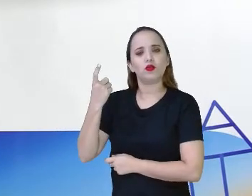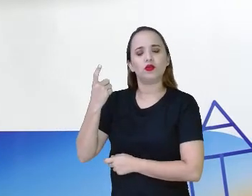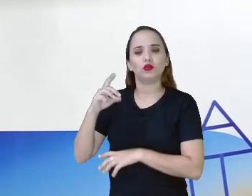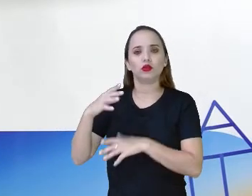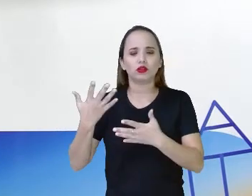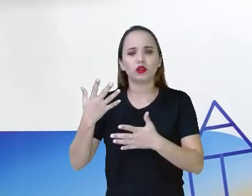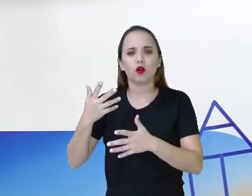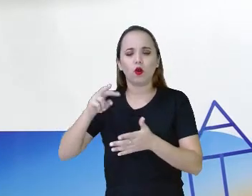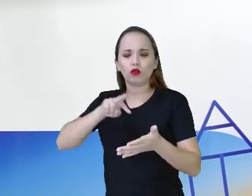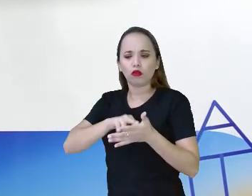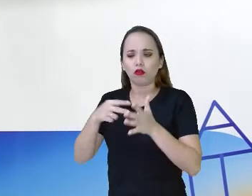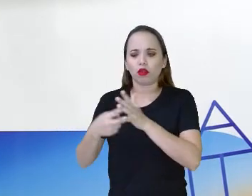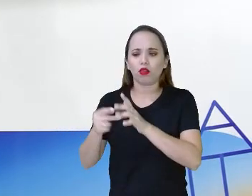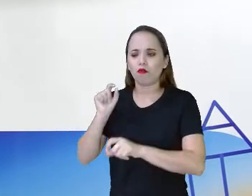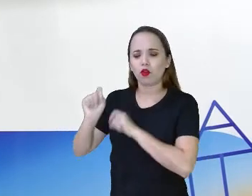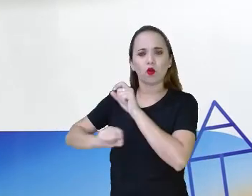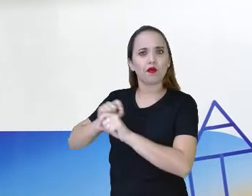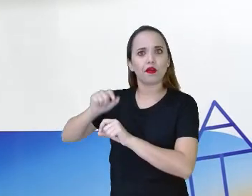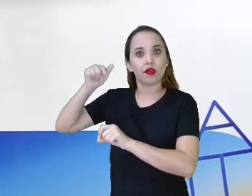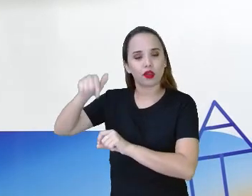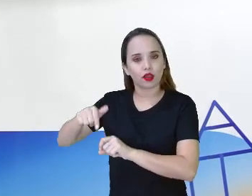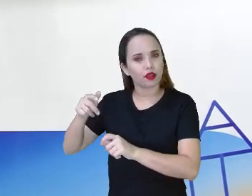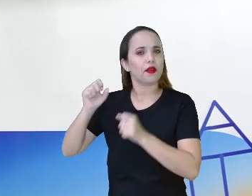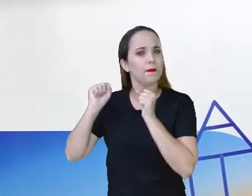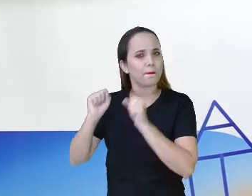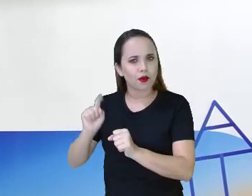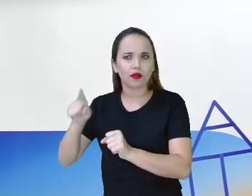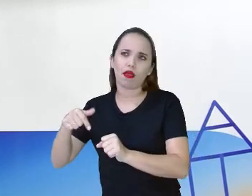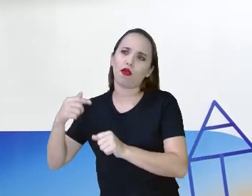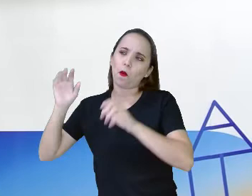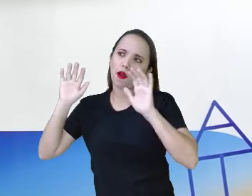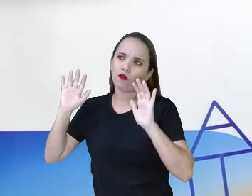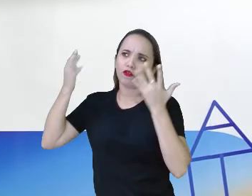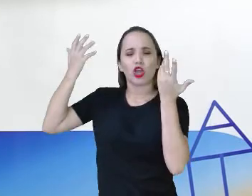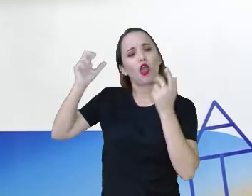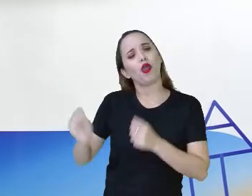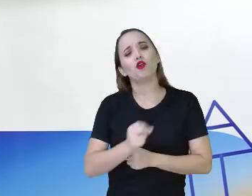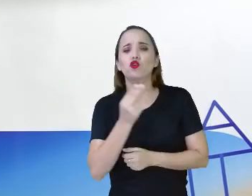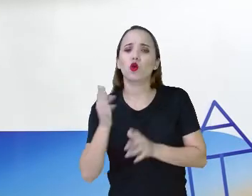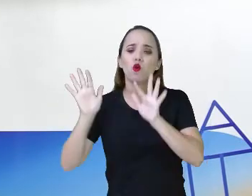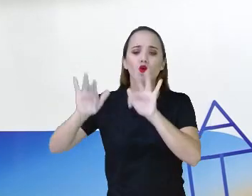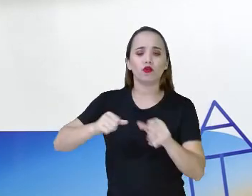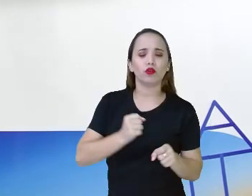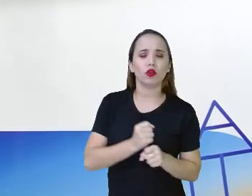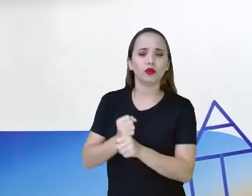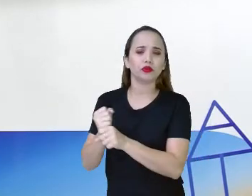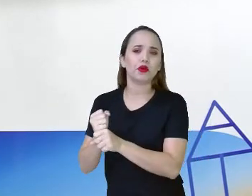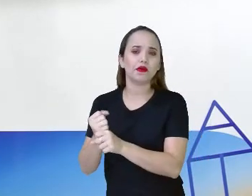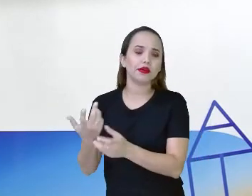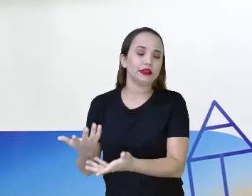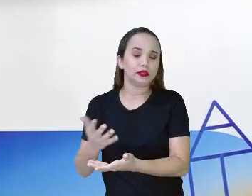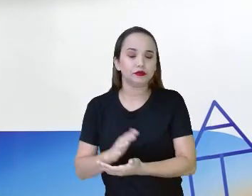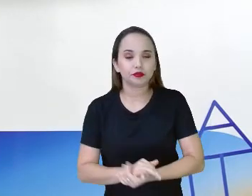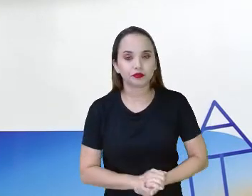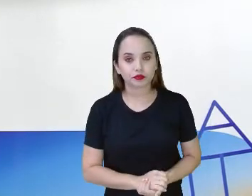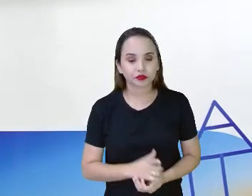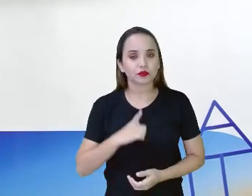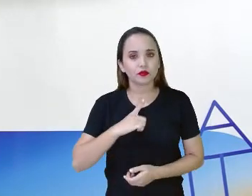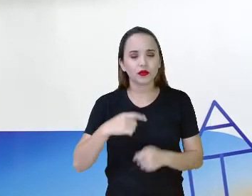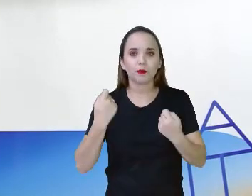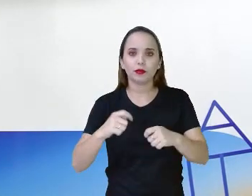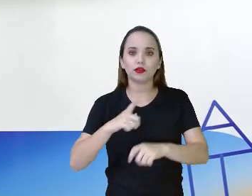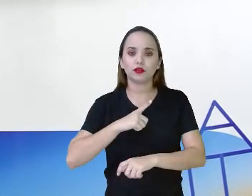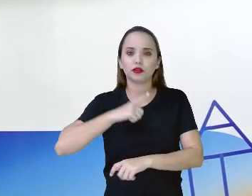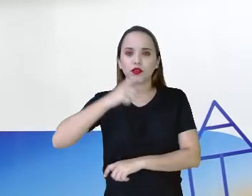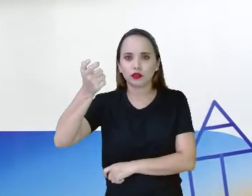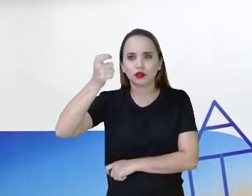aquilo significa? Que é uma festa, que é final de ano. Então, fazer essa ligação, ter essa